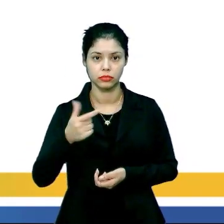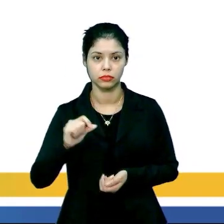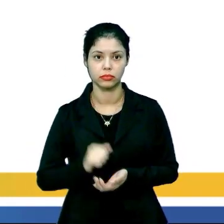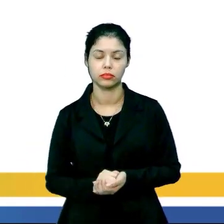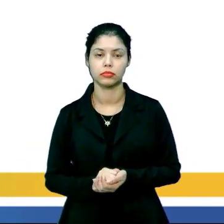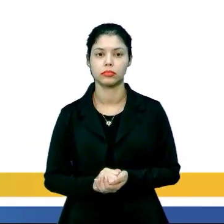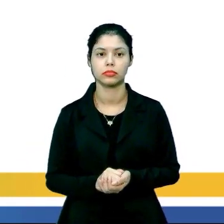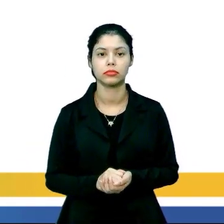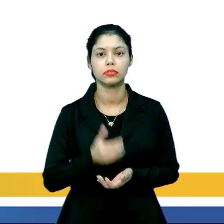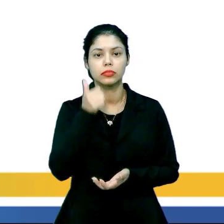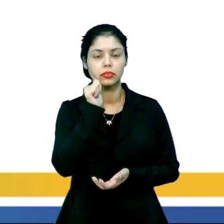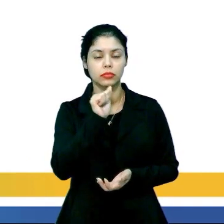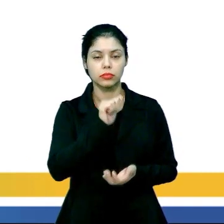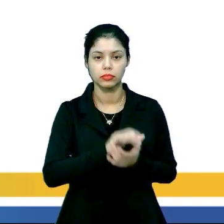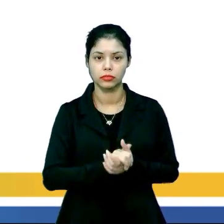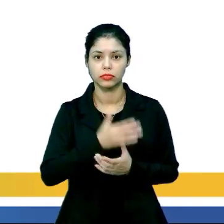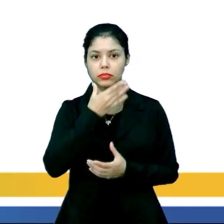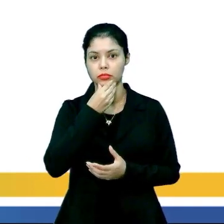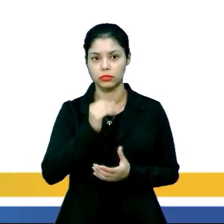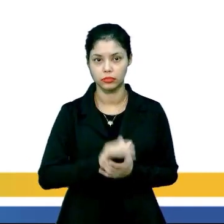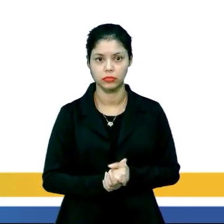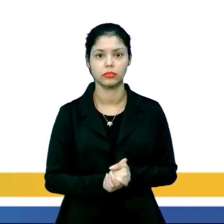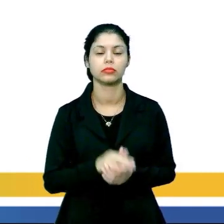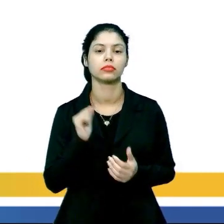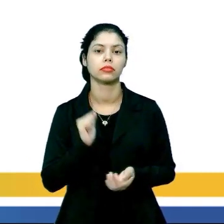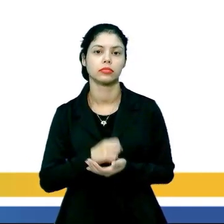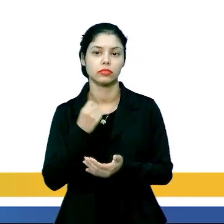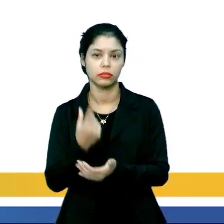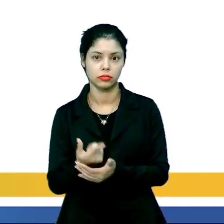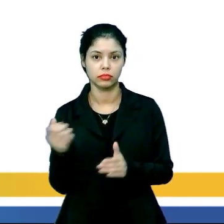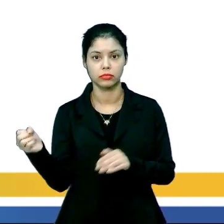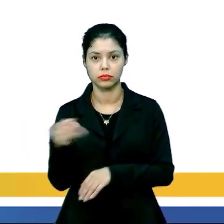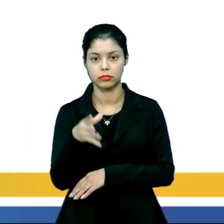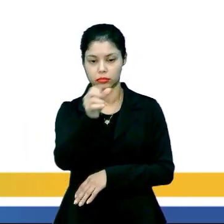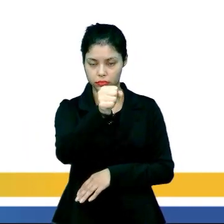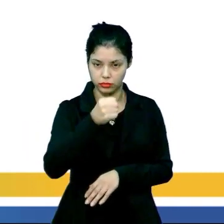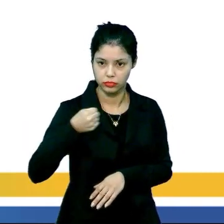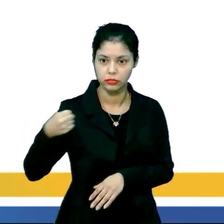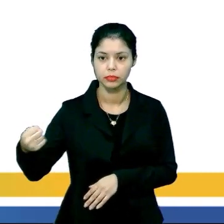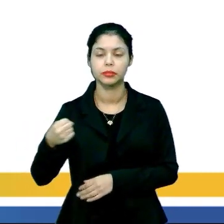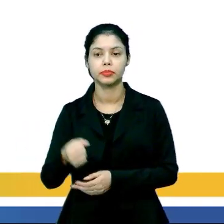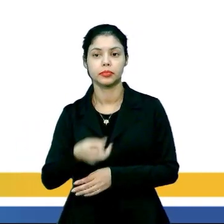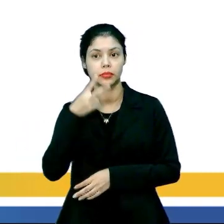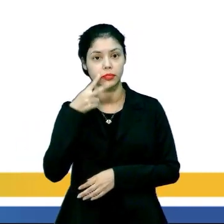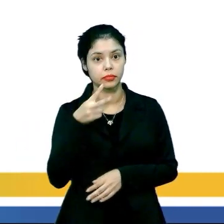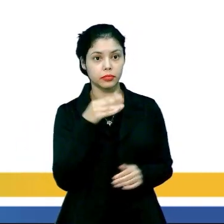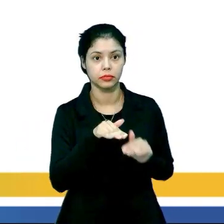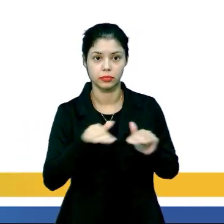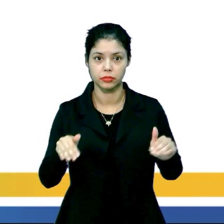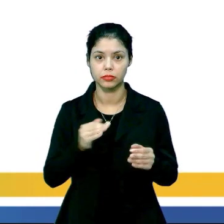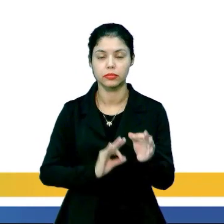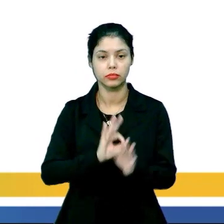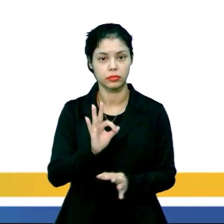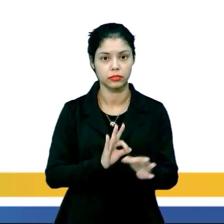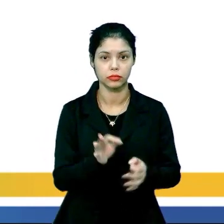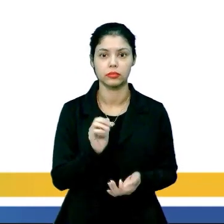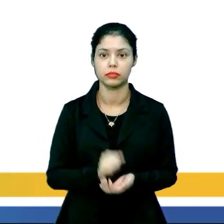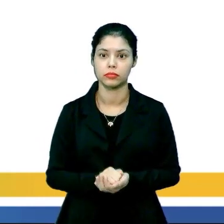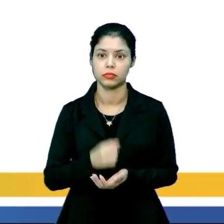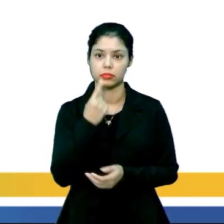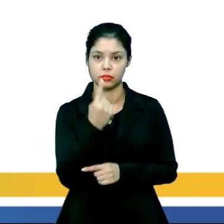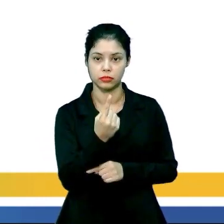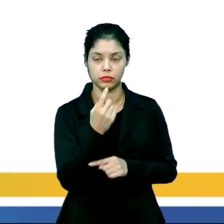a cozinha da casa e decidiu comprar um refrigerador novo. Observando a planta da nova cozinha, desenhada na